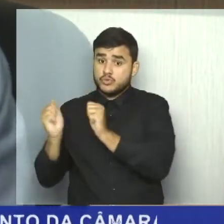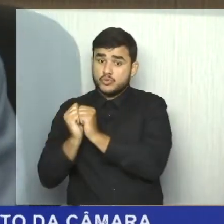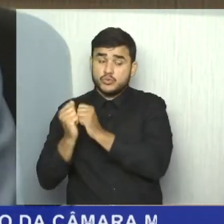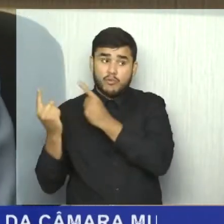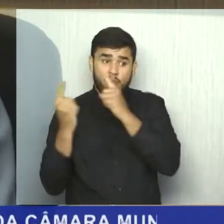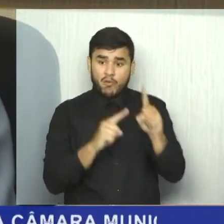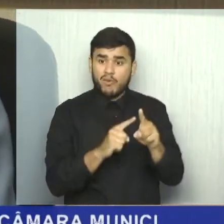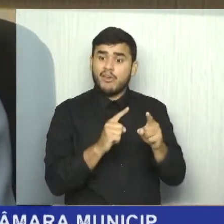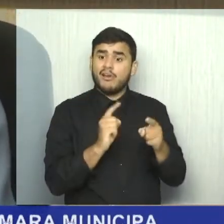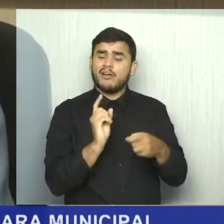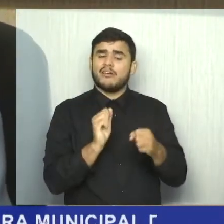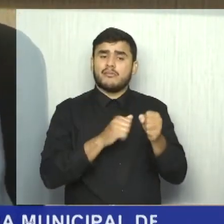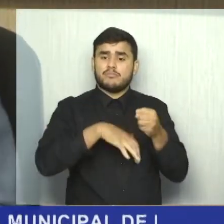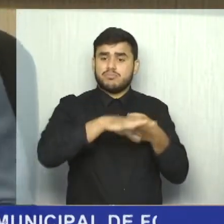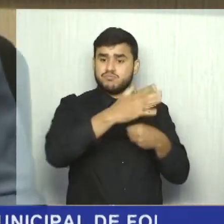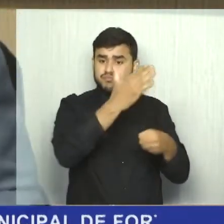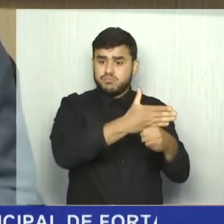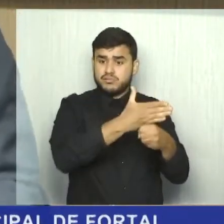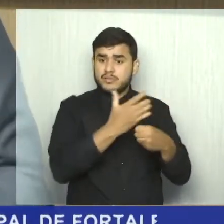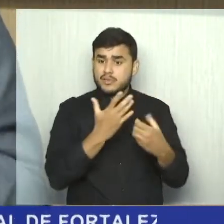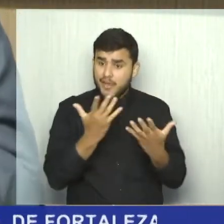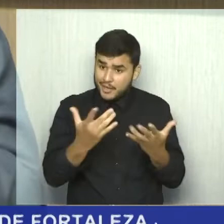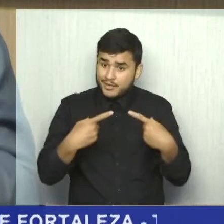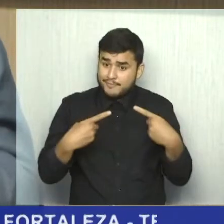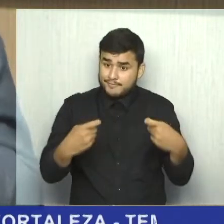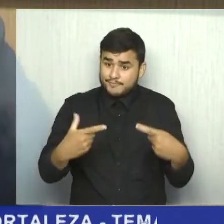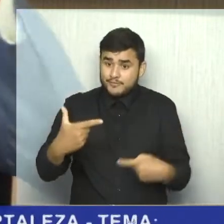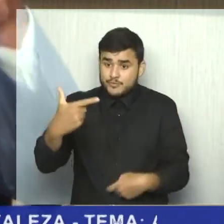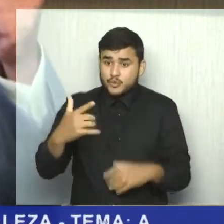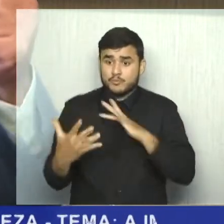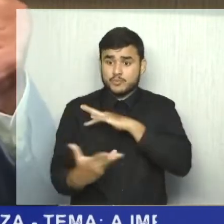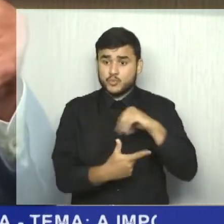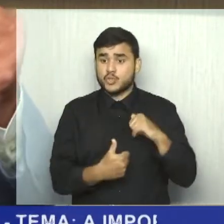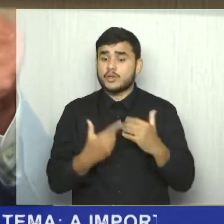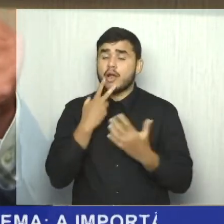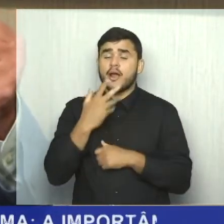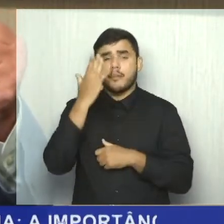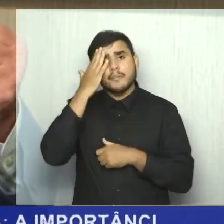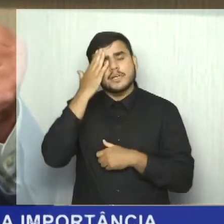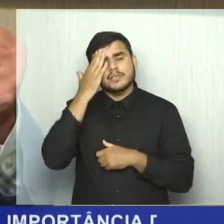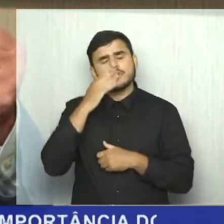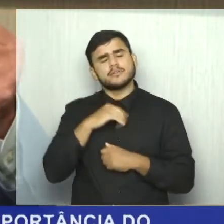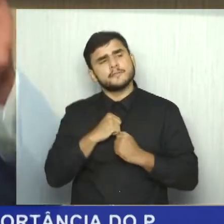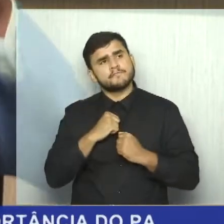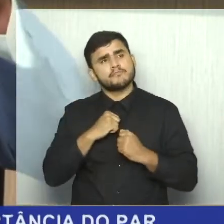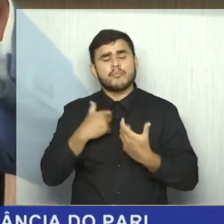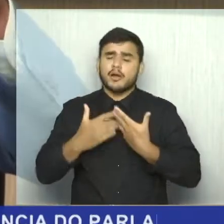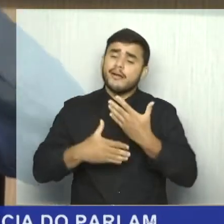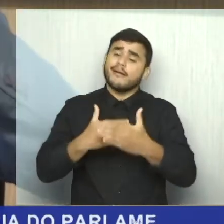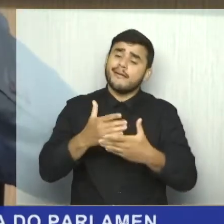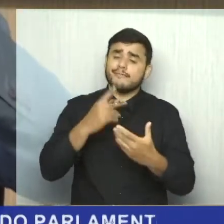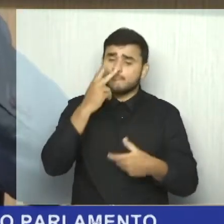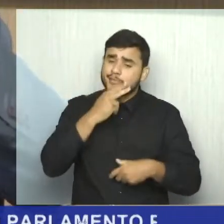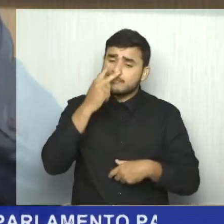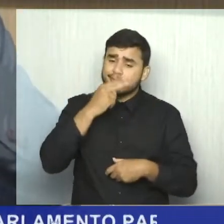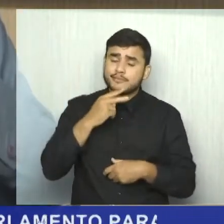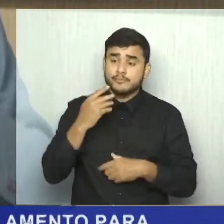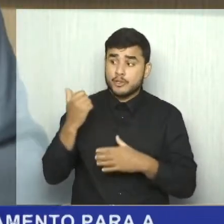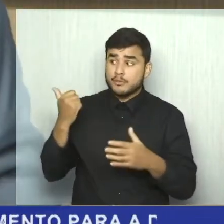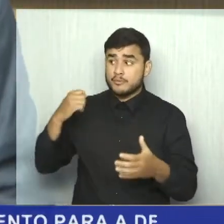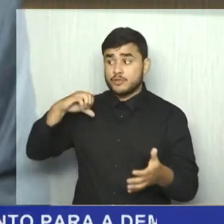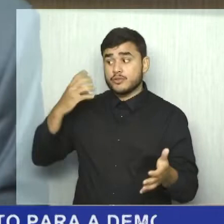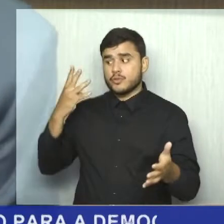bem, quando esse modelo claudica, o Brasil perde o pulso de crescer. Isso corre o ano de